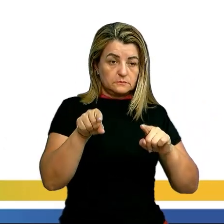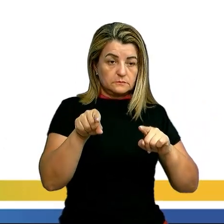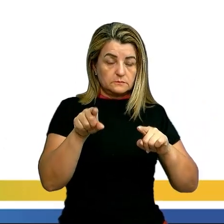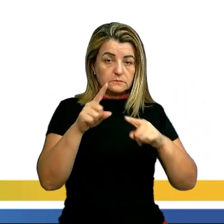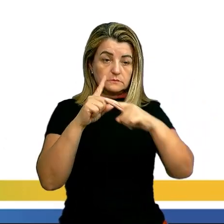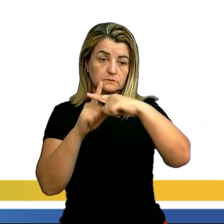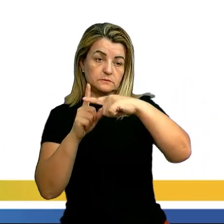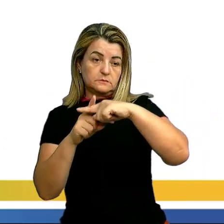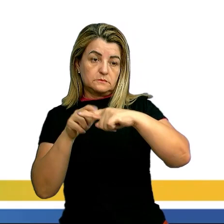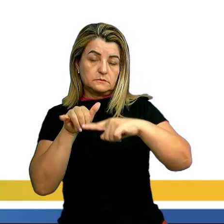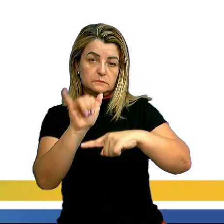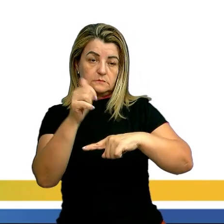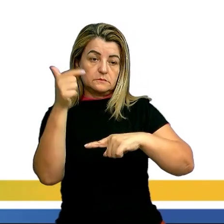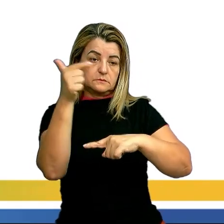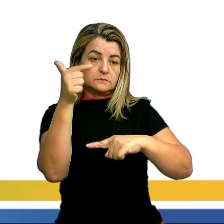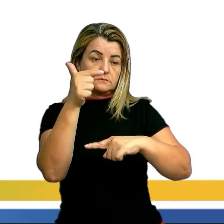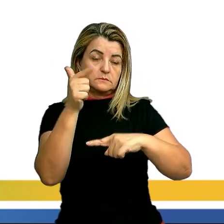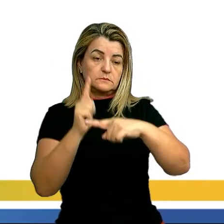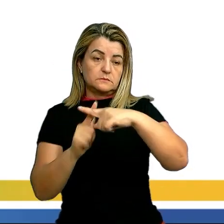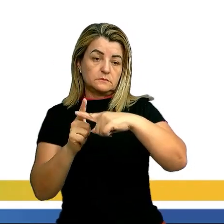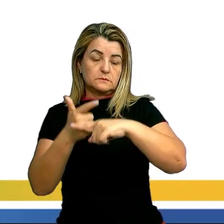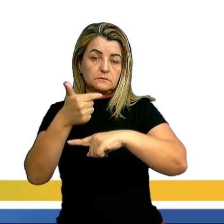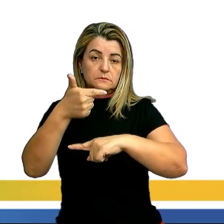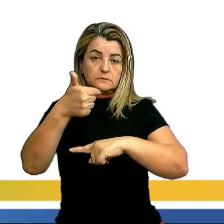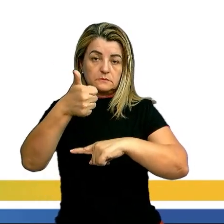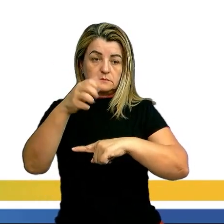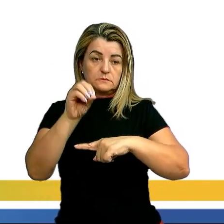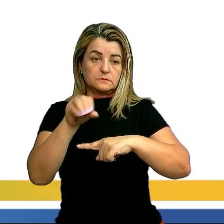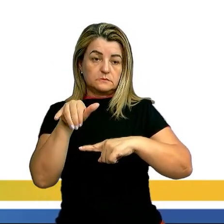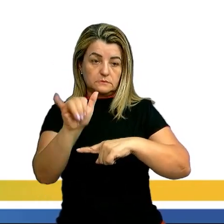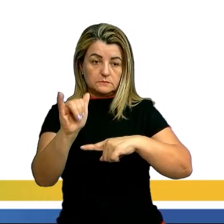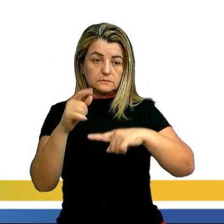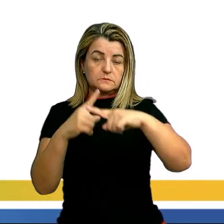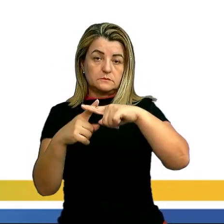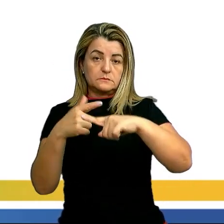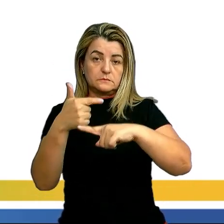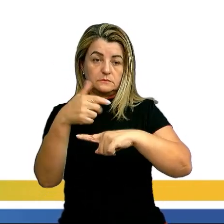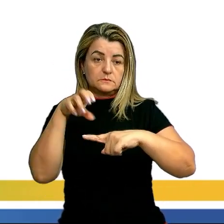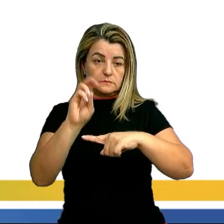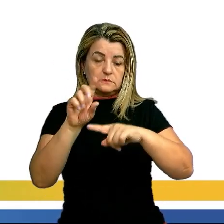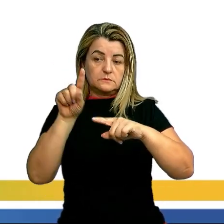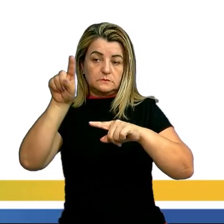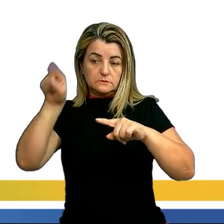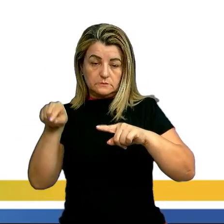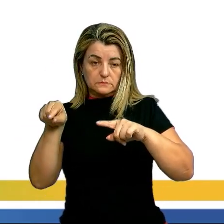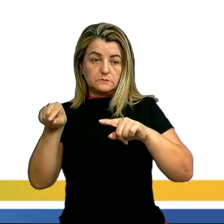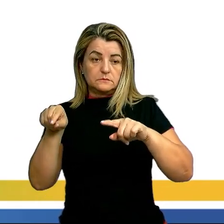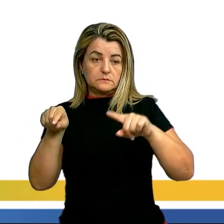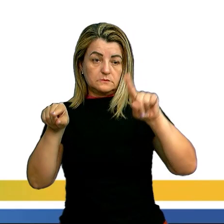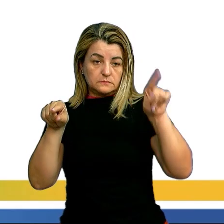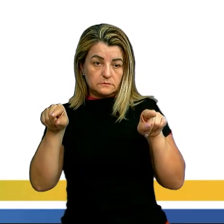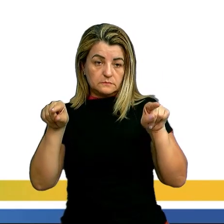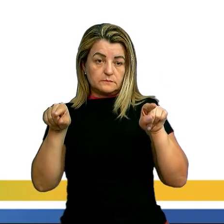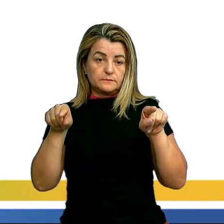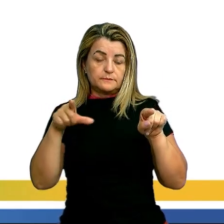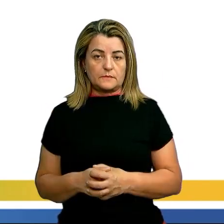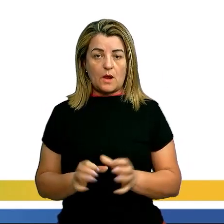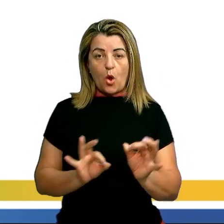mais 25, igual a 66 mais 9 mais